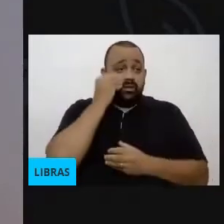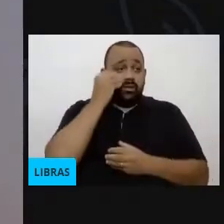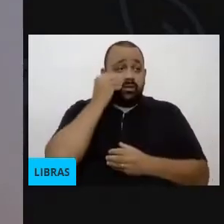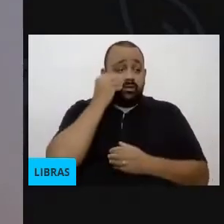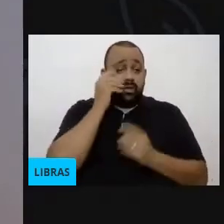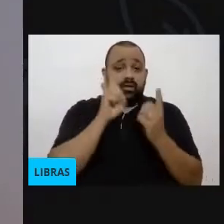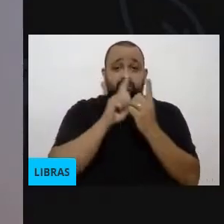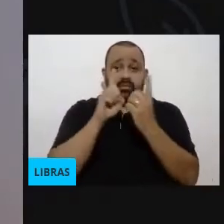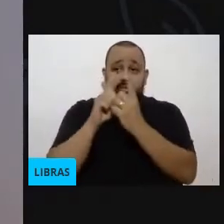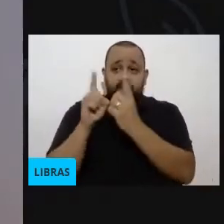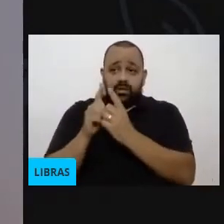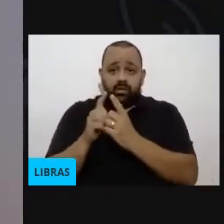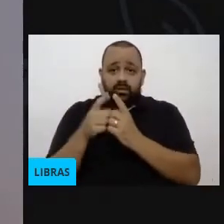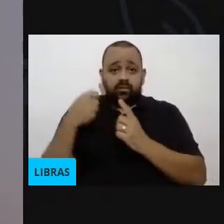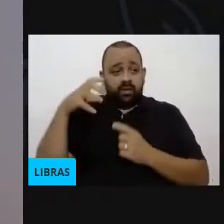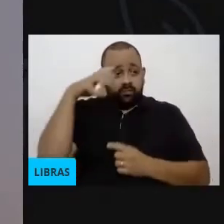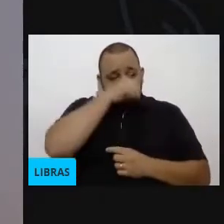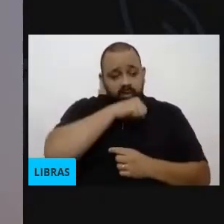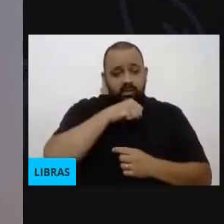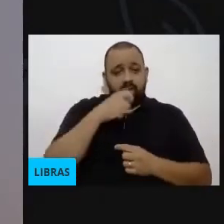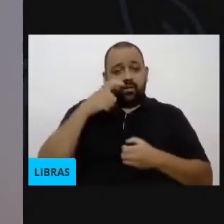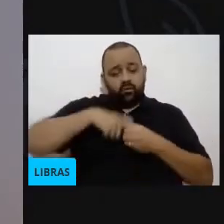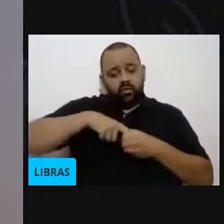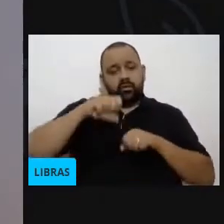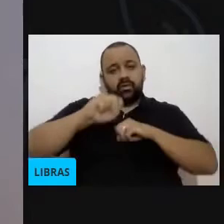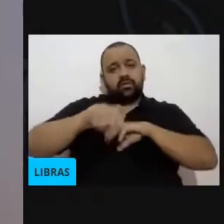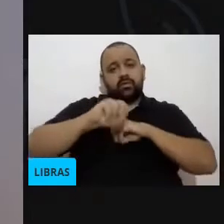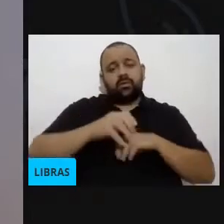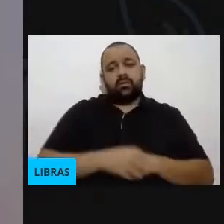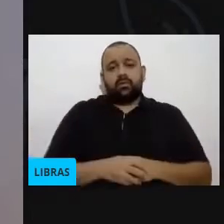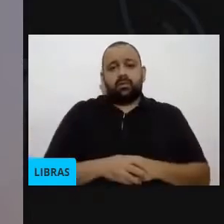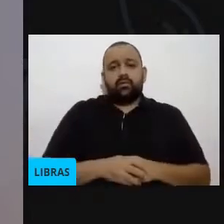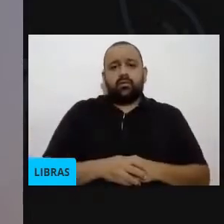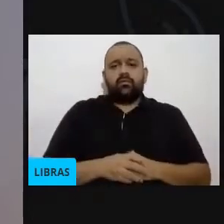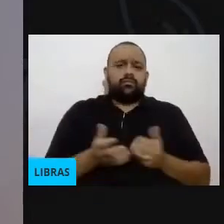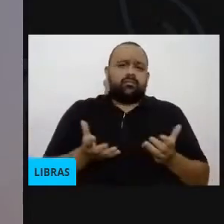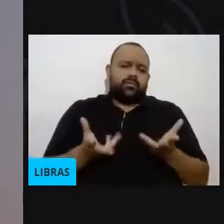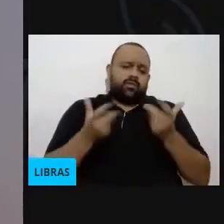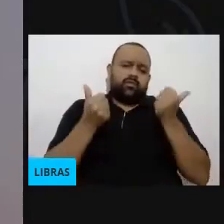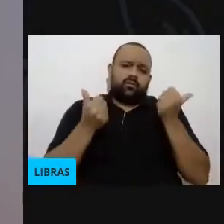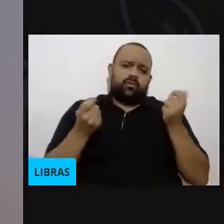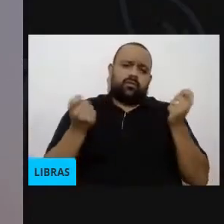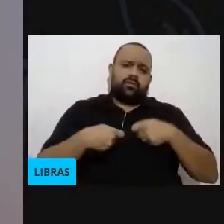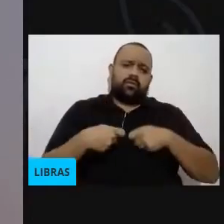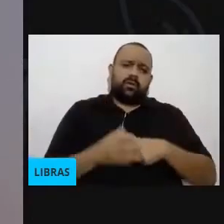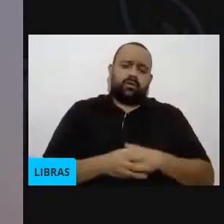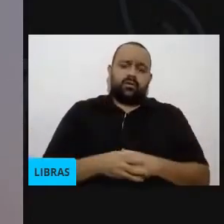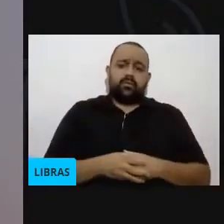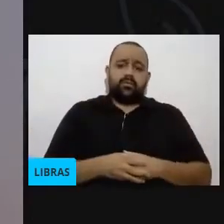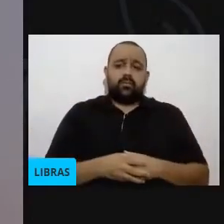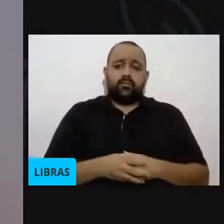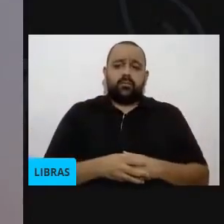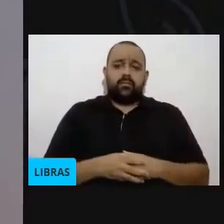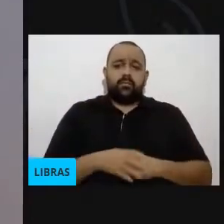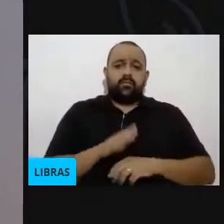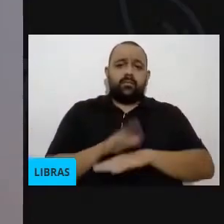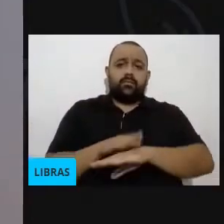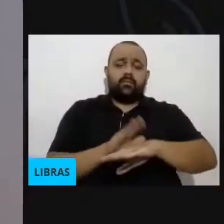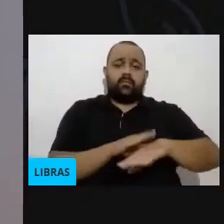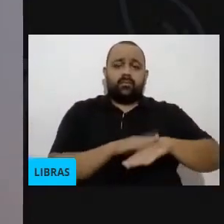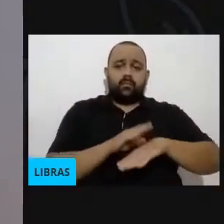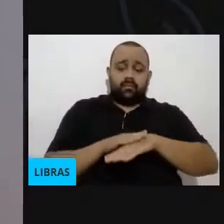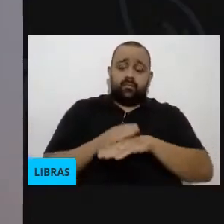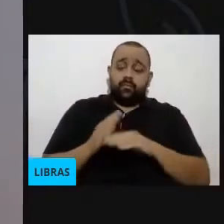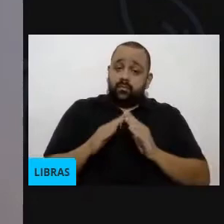do mundo, tendo que reaprender a ensinar, né? O que é um grande ganho também, né? A escola devia viver isso o